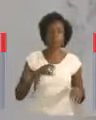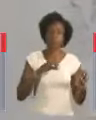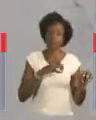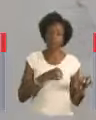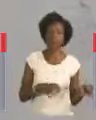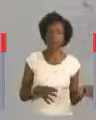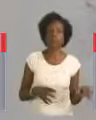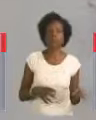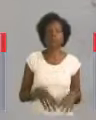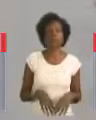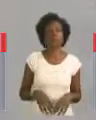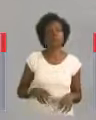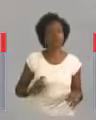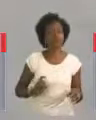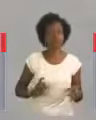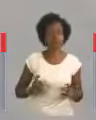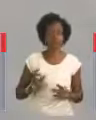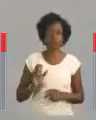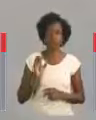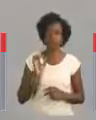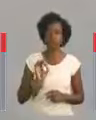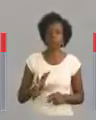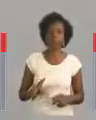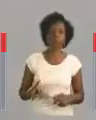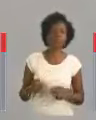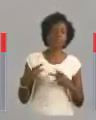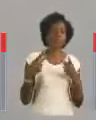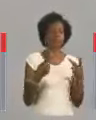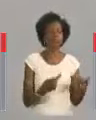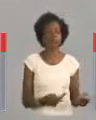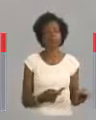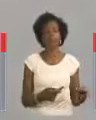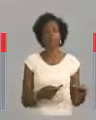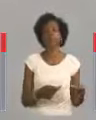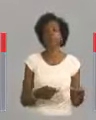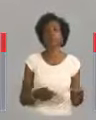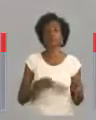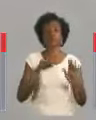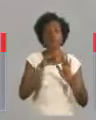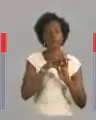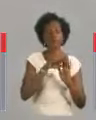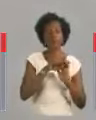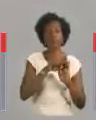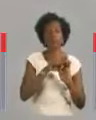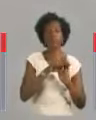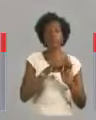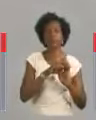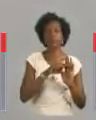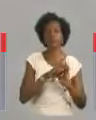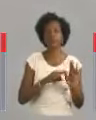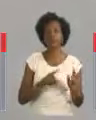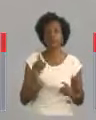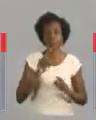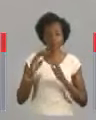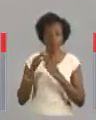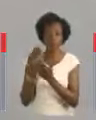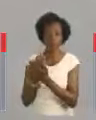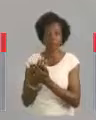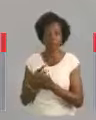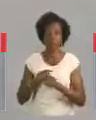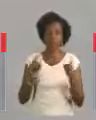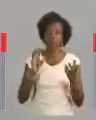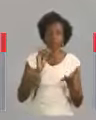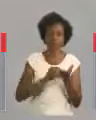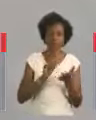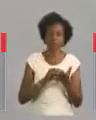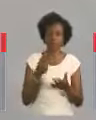ensino em cada diligência que eu faço em cada visita que eu faço para fiscalizar não as escolas mas a